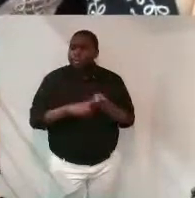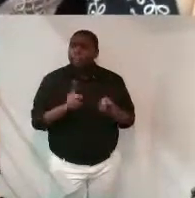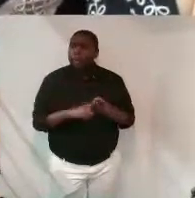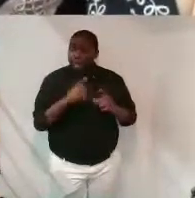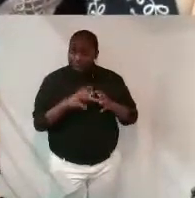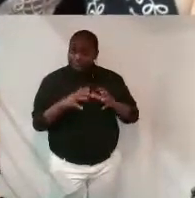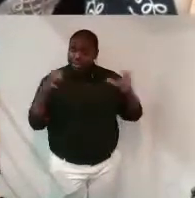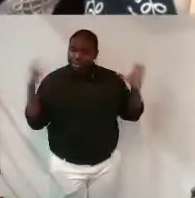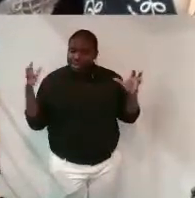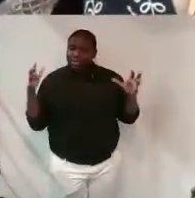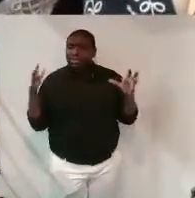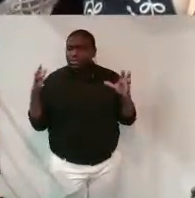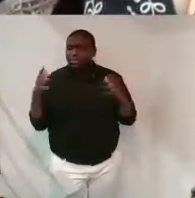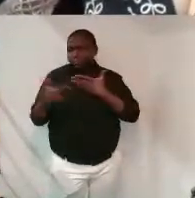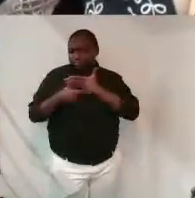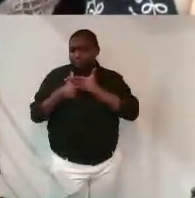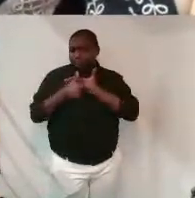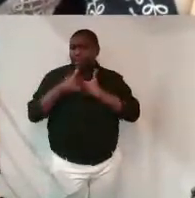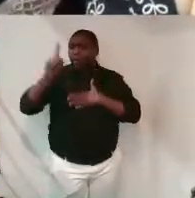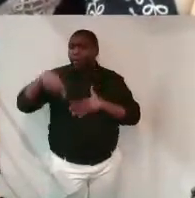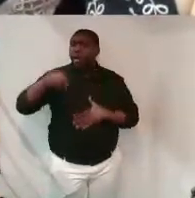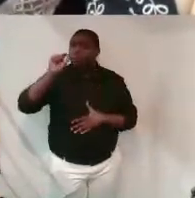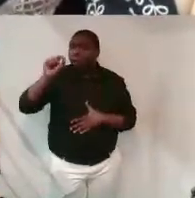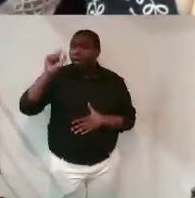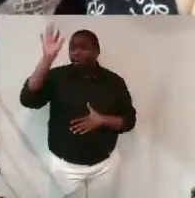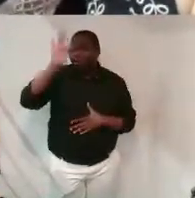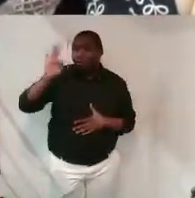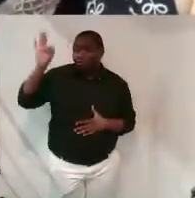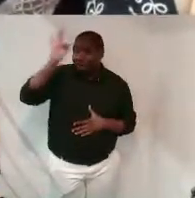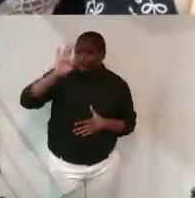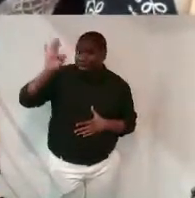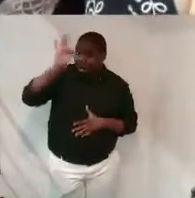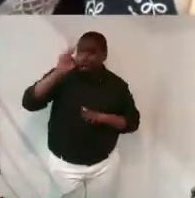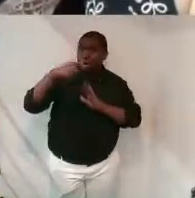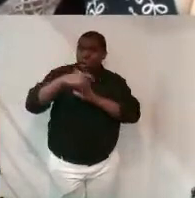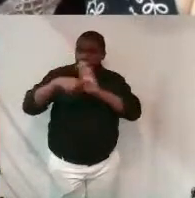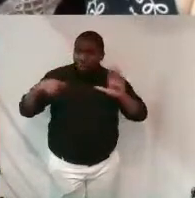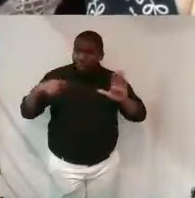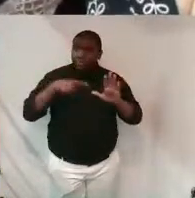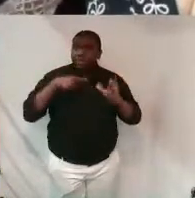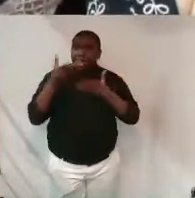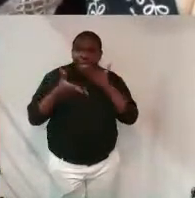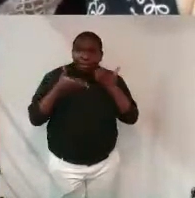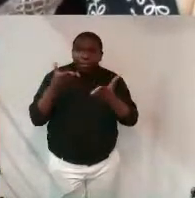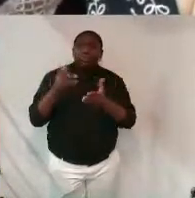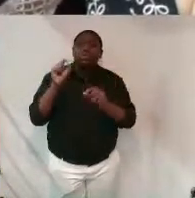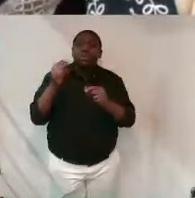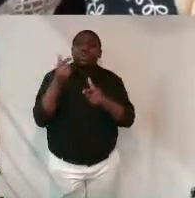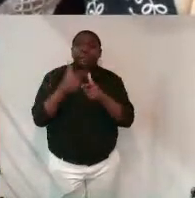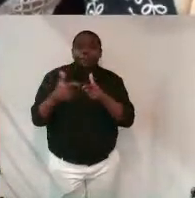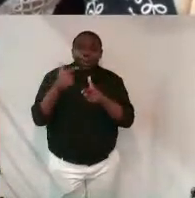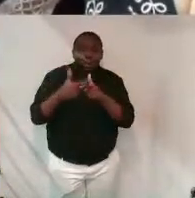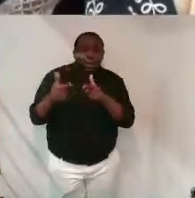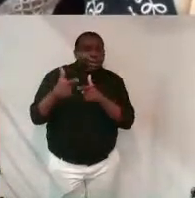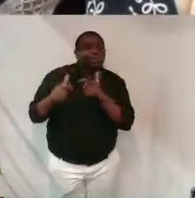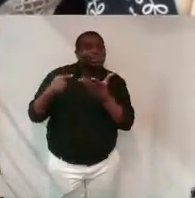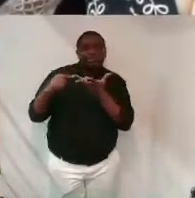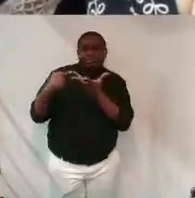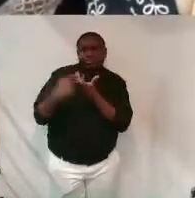passando a ser uma entidade federal de regulação, atendendo a uma série de problemas, como, por exemplo,